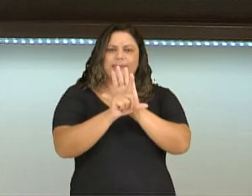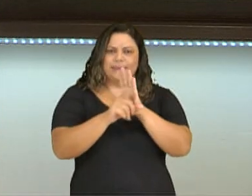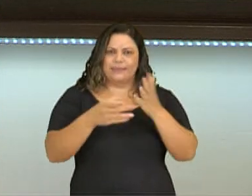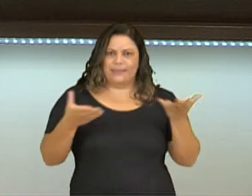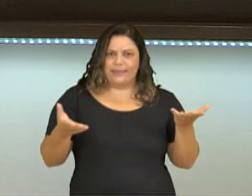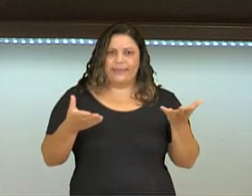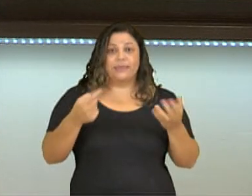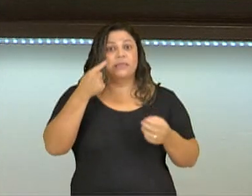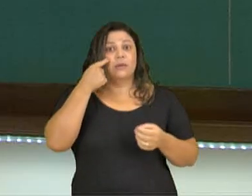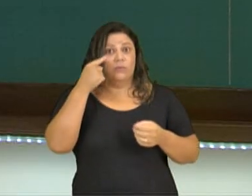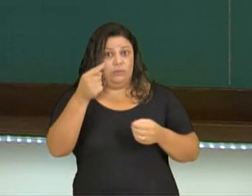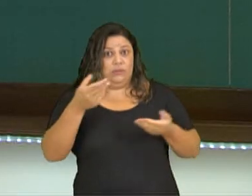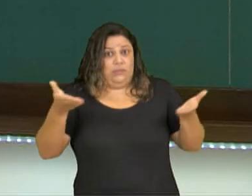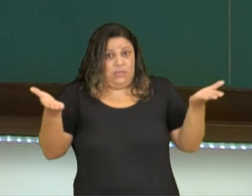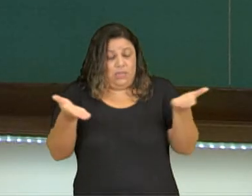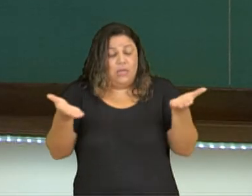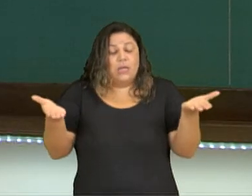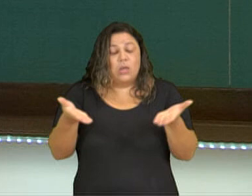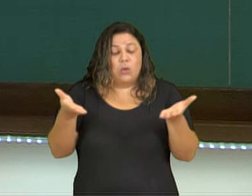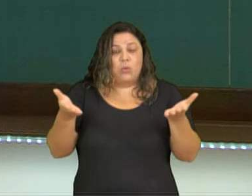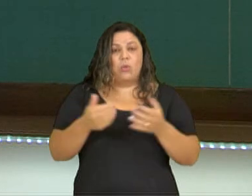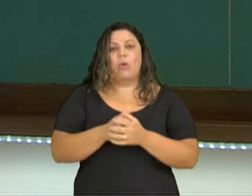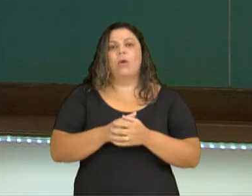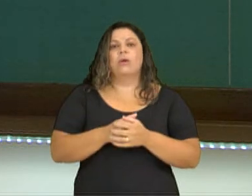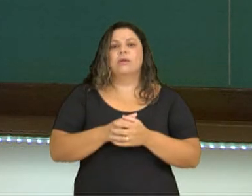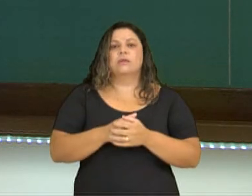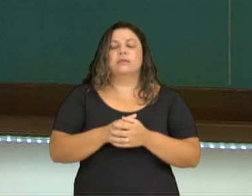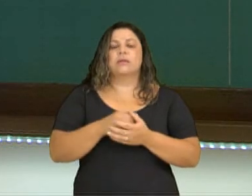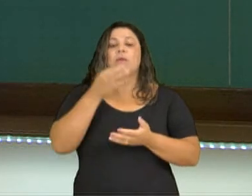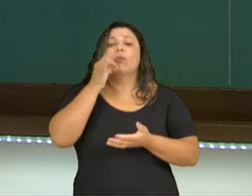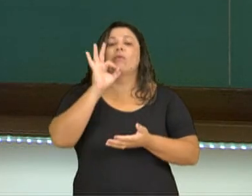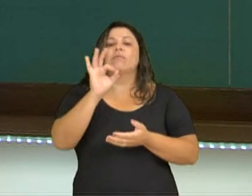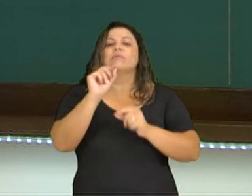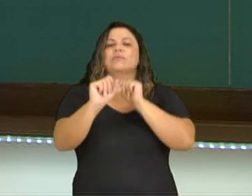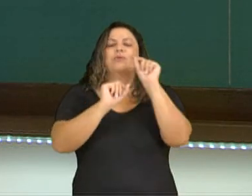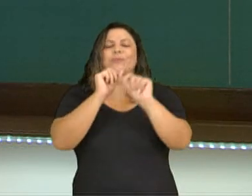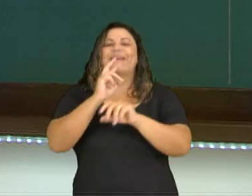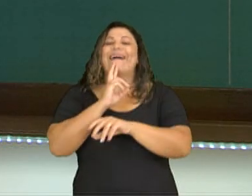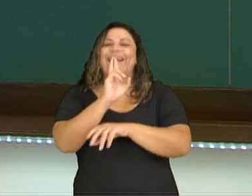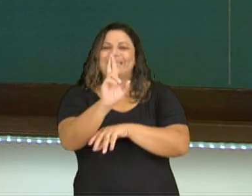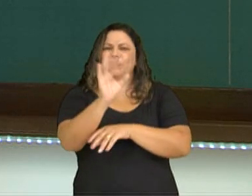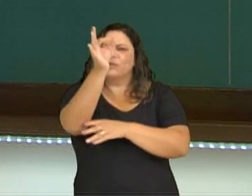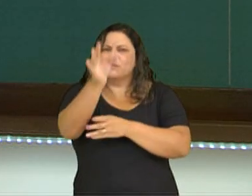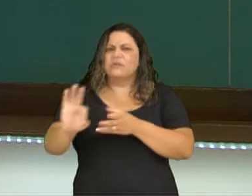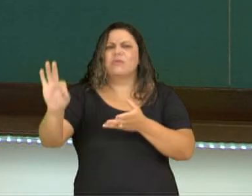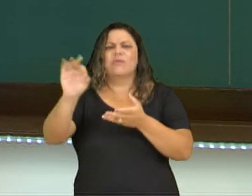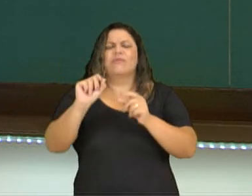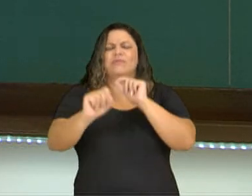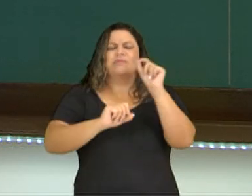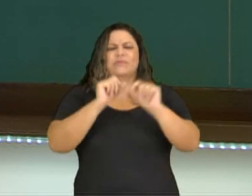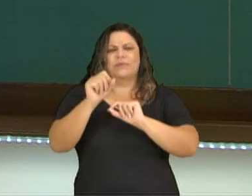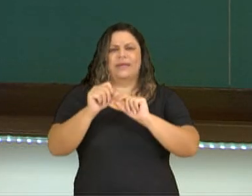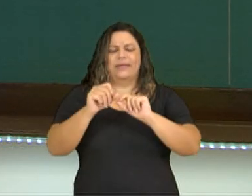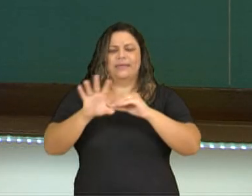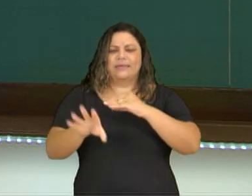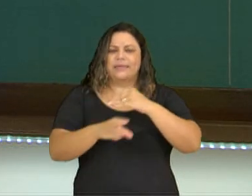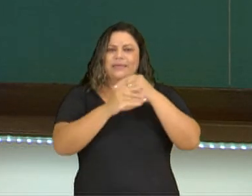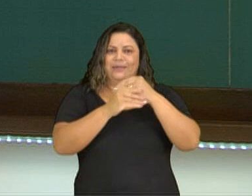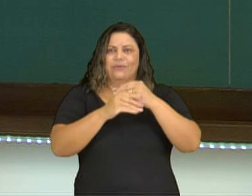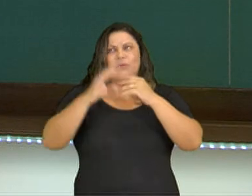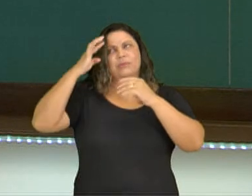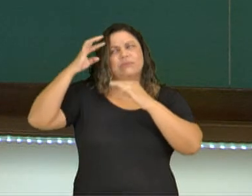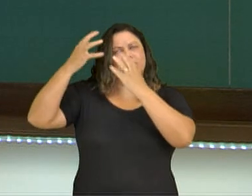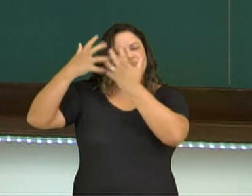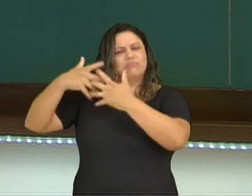vamos fazer o seguinte, eu vou deixar agora vocês conferir a resposta de vocês, retomar as reflexões, vou deixar aqui mais um